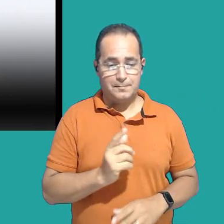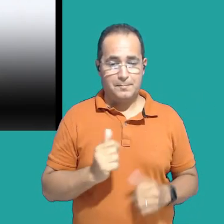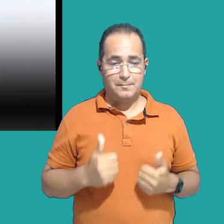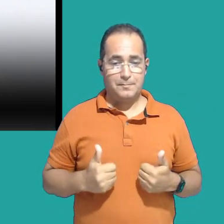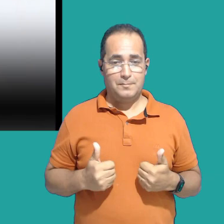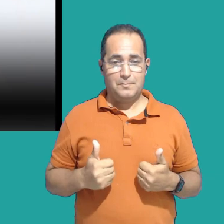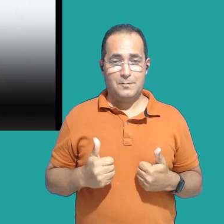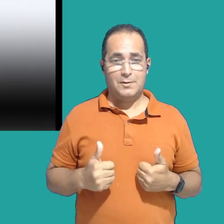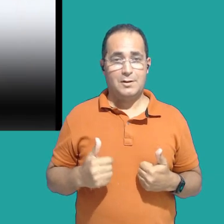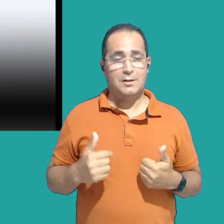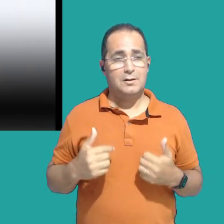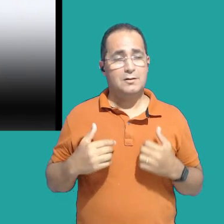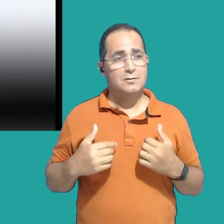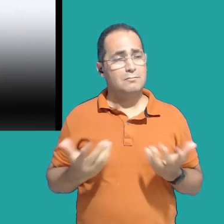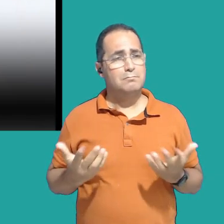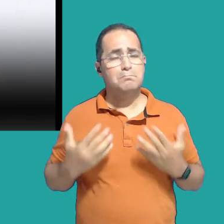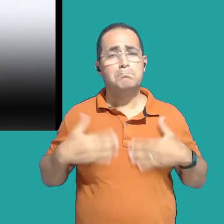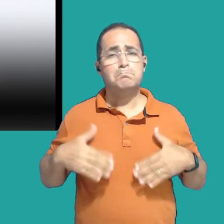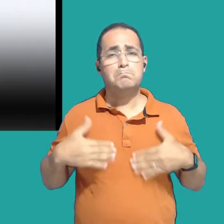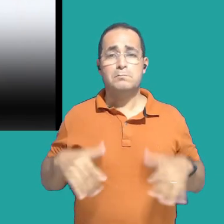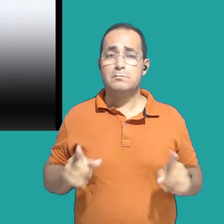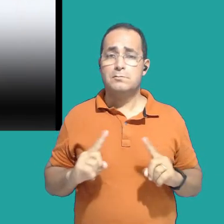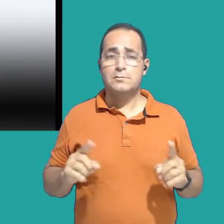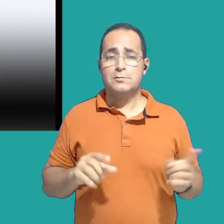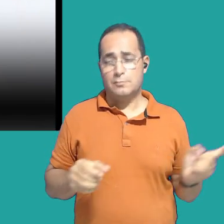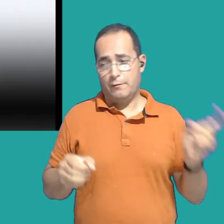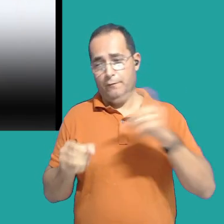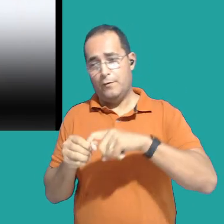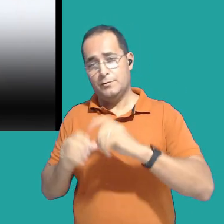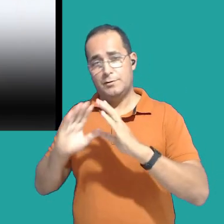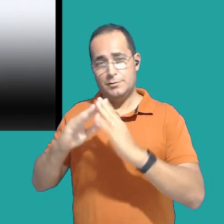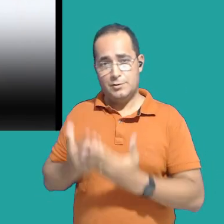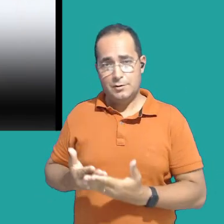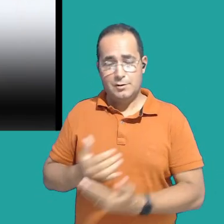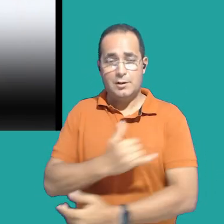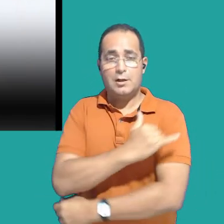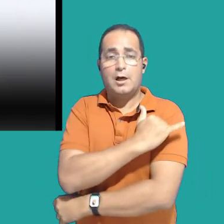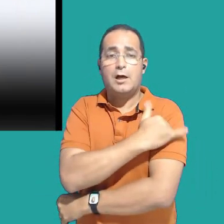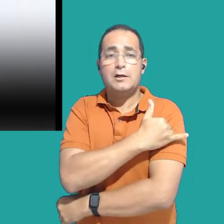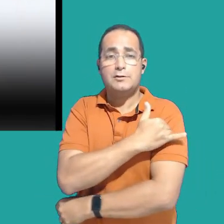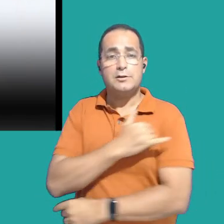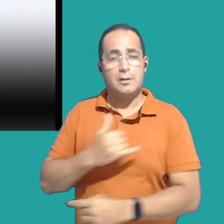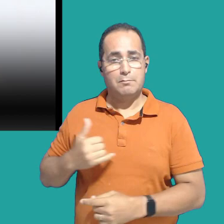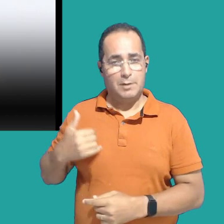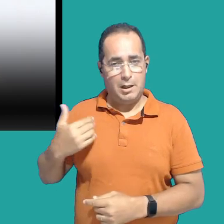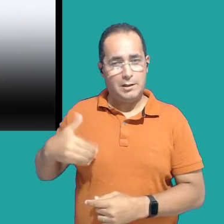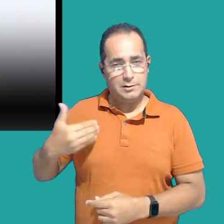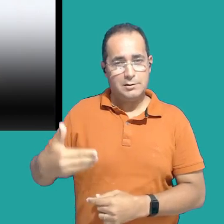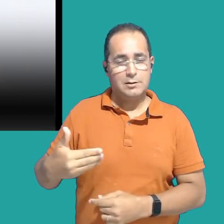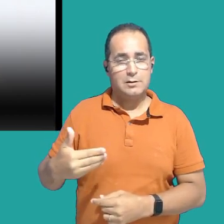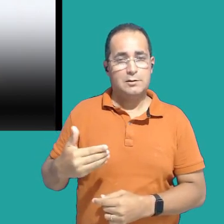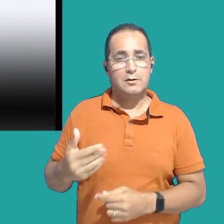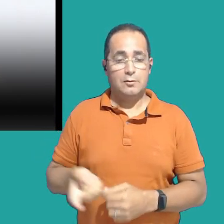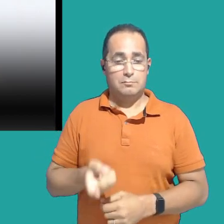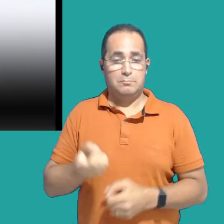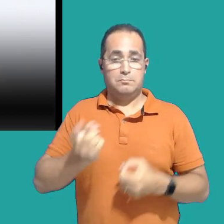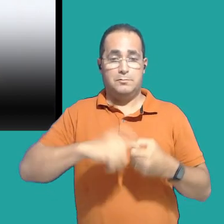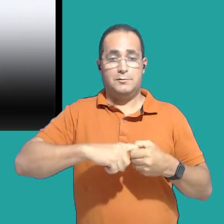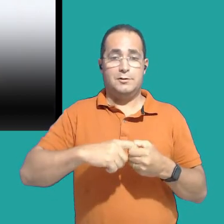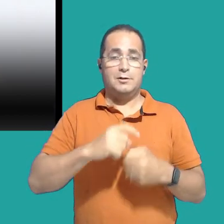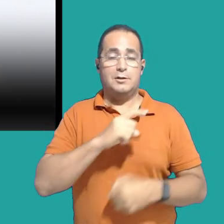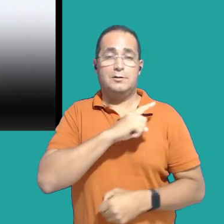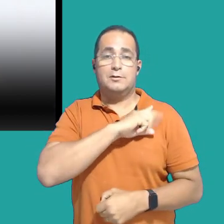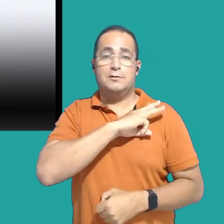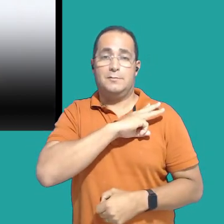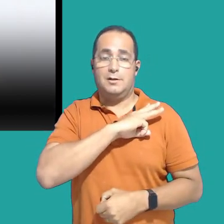O menino não estava se conformando, voltei a estudar, voltei para o EJA para adiantar. Então, voltei